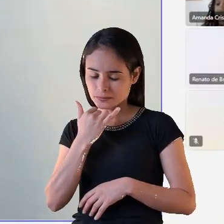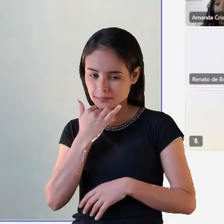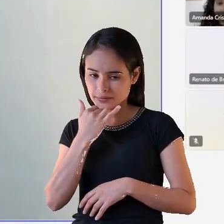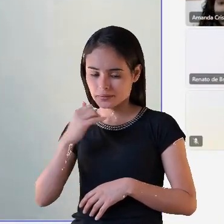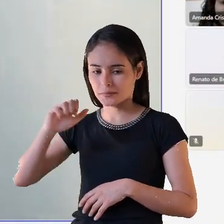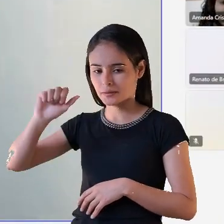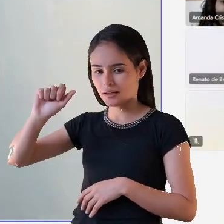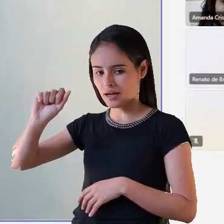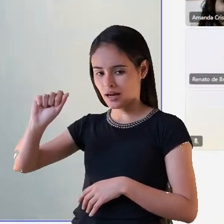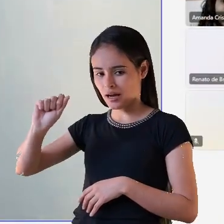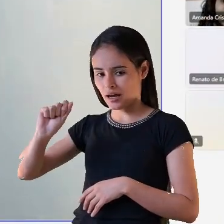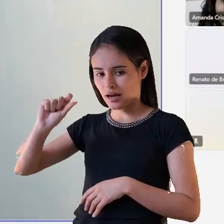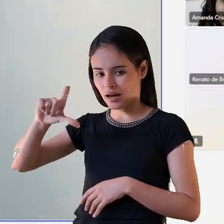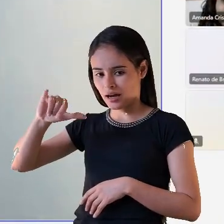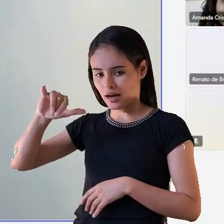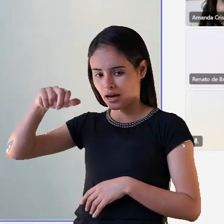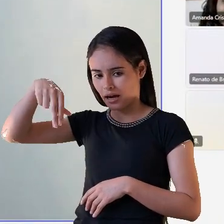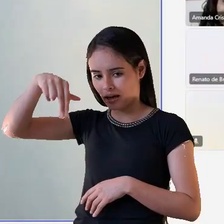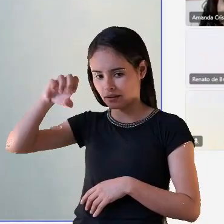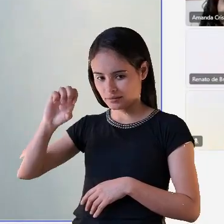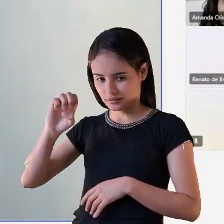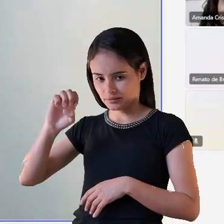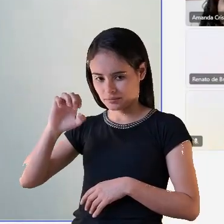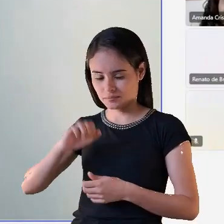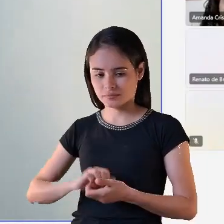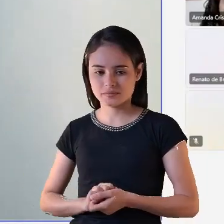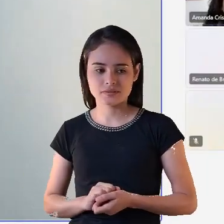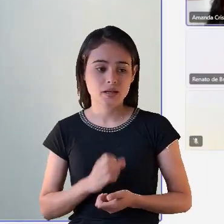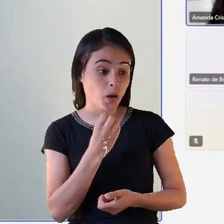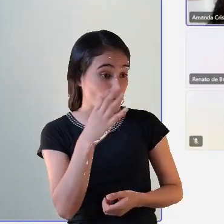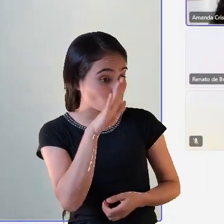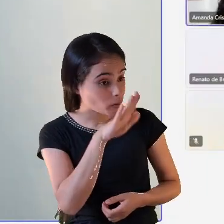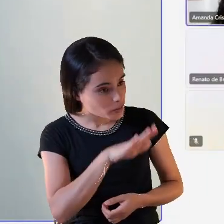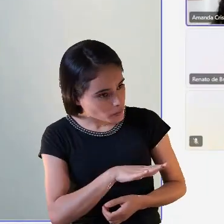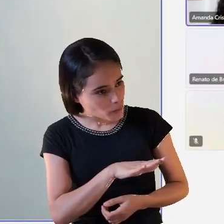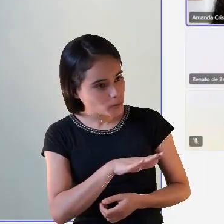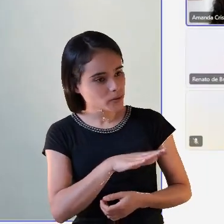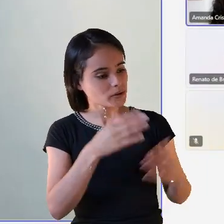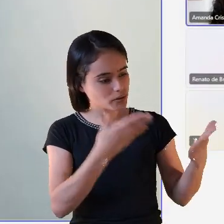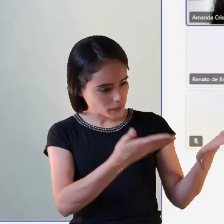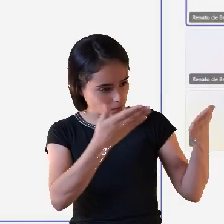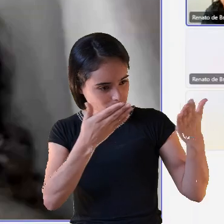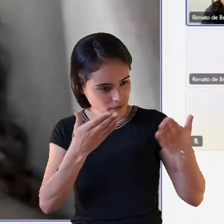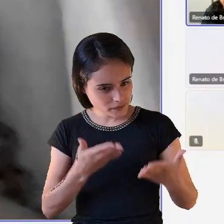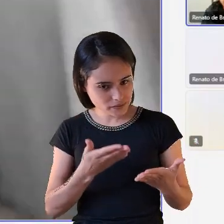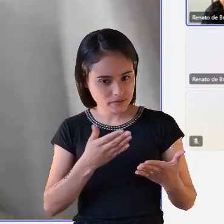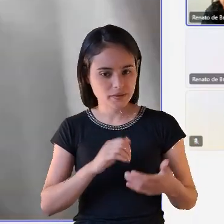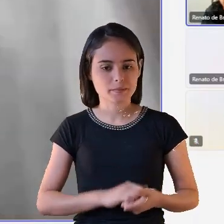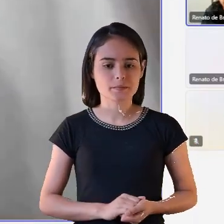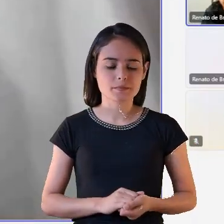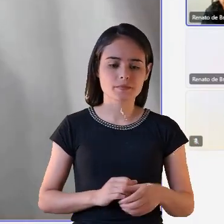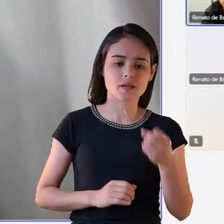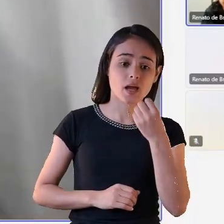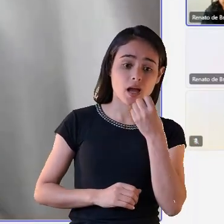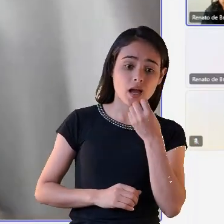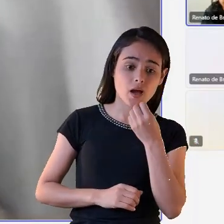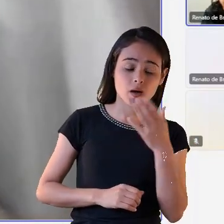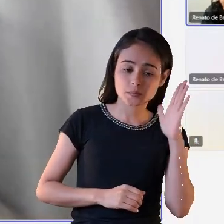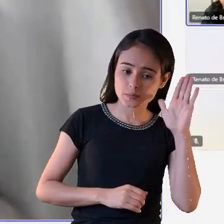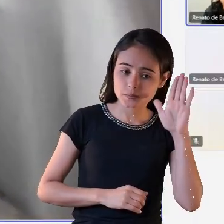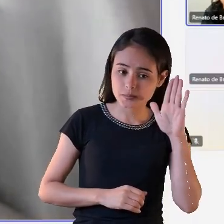hoje dando aula dessa noite. Boa noite, Amanda, bem-vinda. Boa noite para todo mundo.